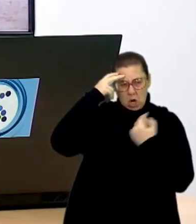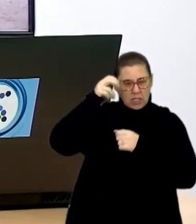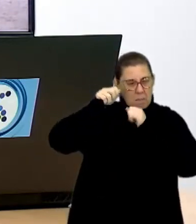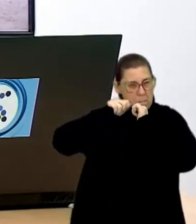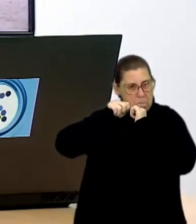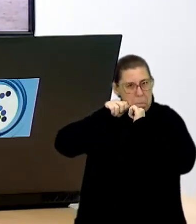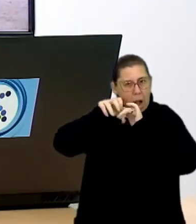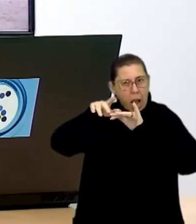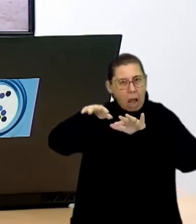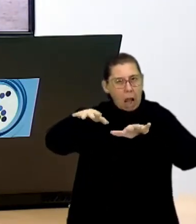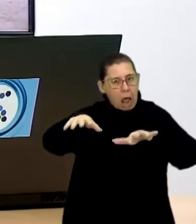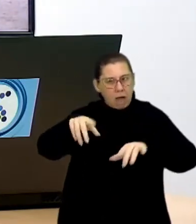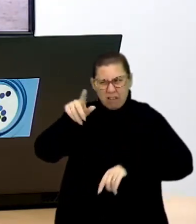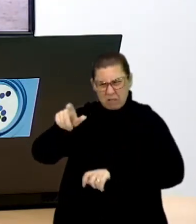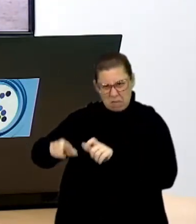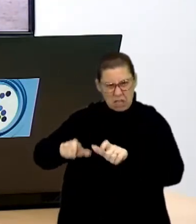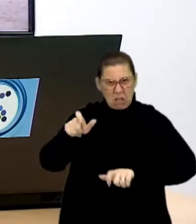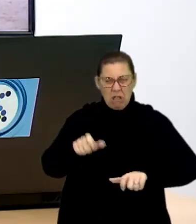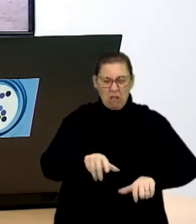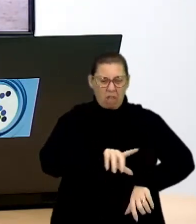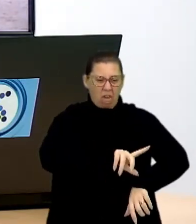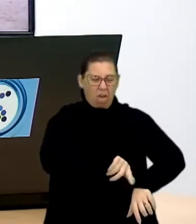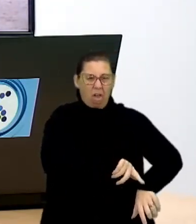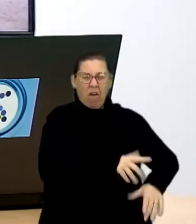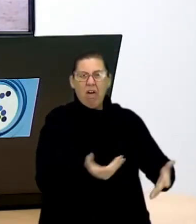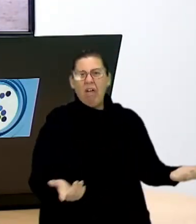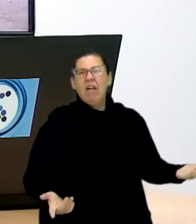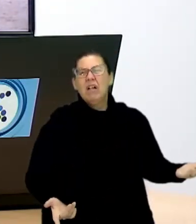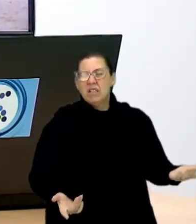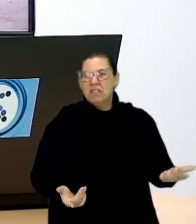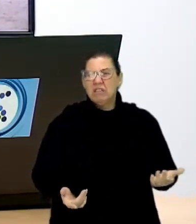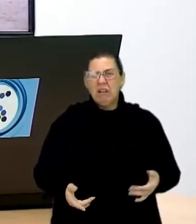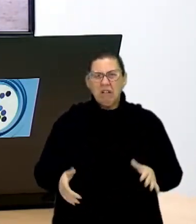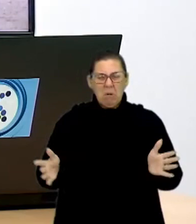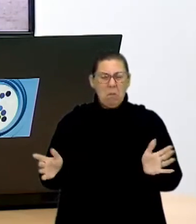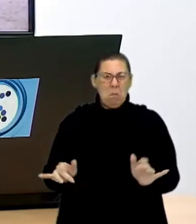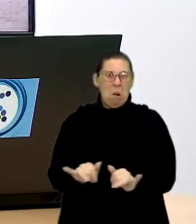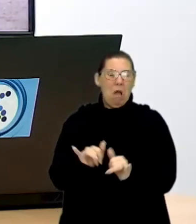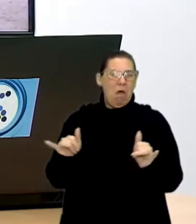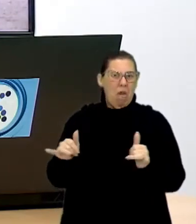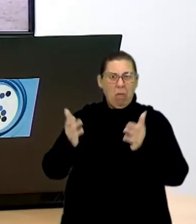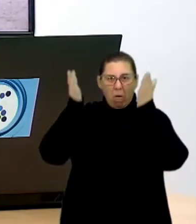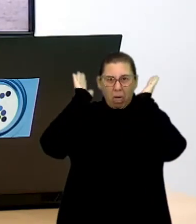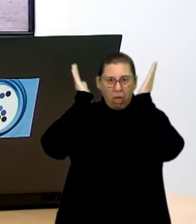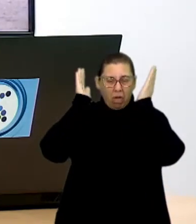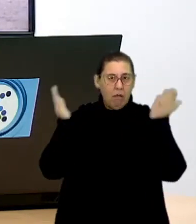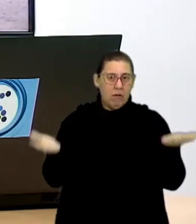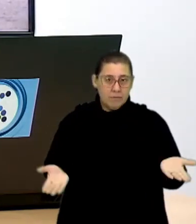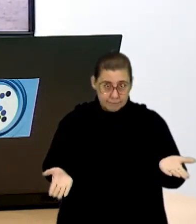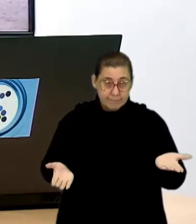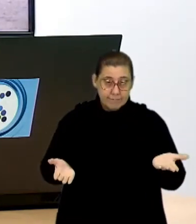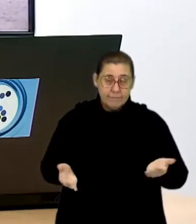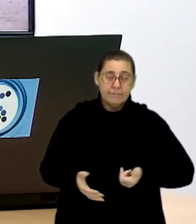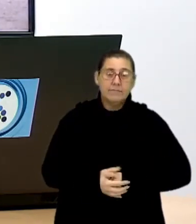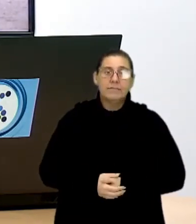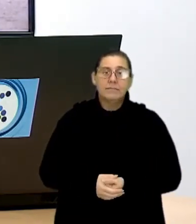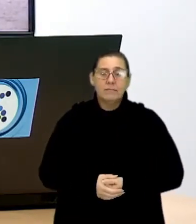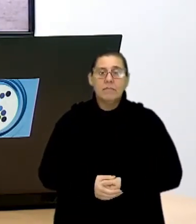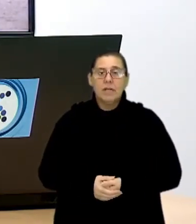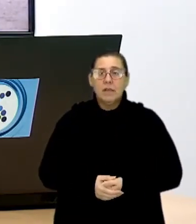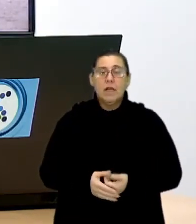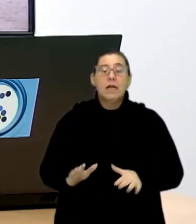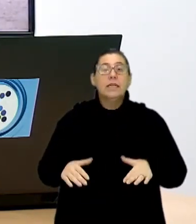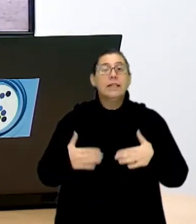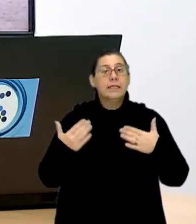a esses povos atrasados, coreanos, chineses aqui na Ásia. E isso serviu de